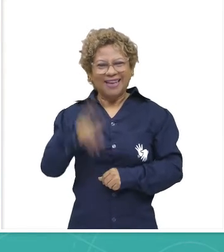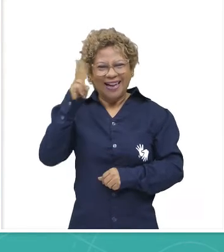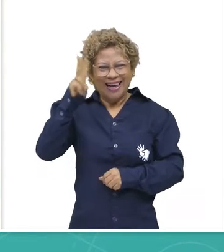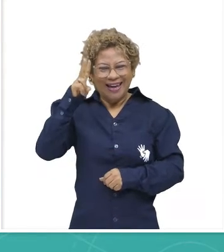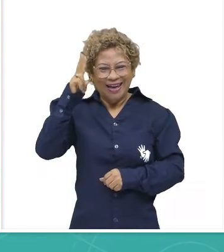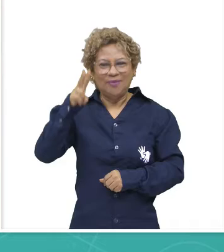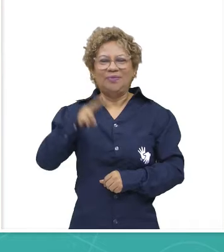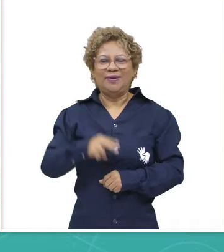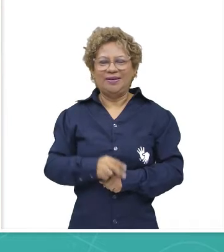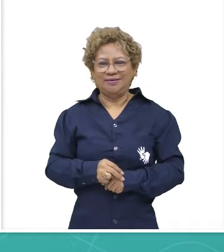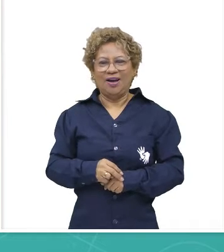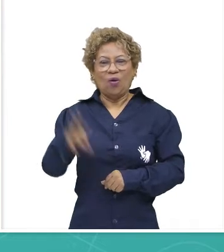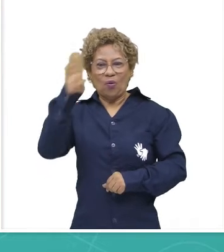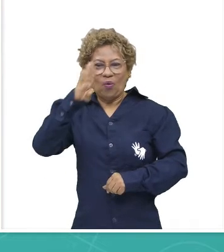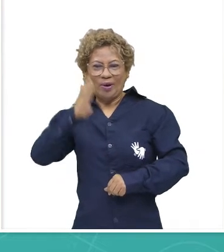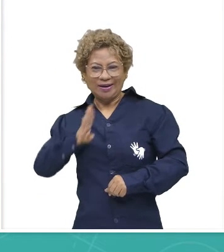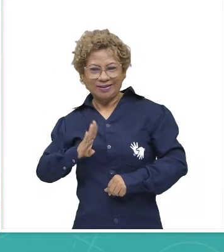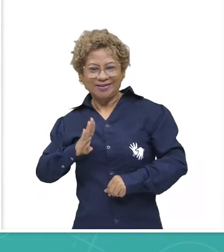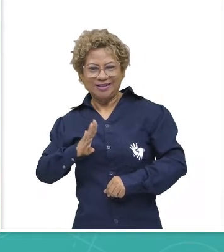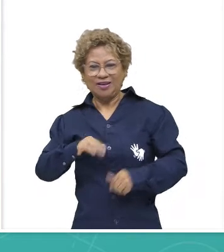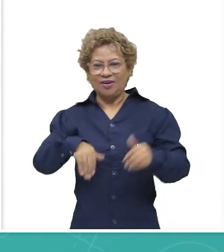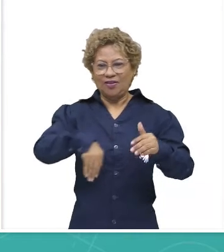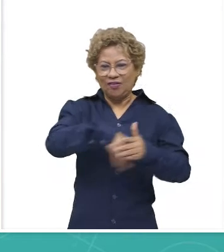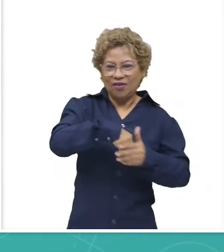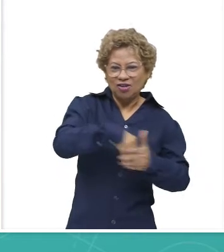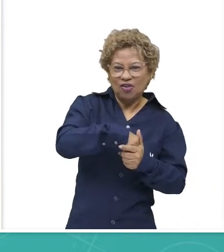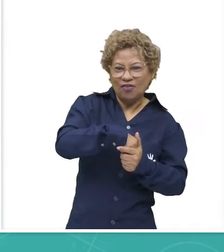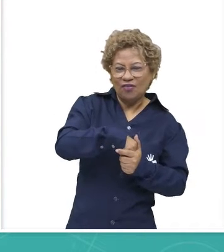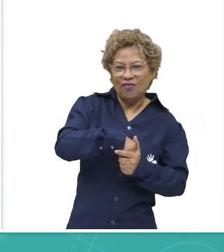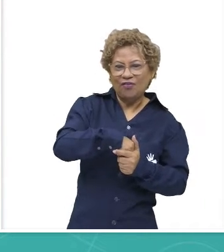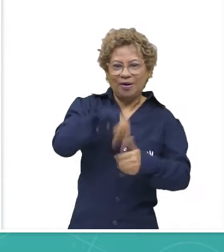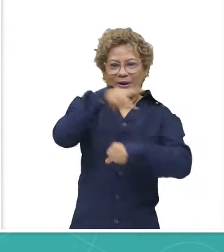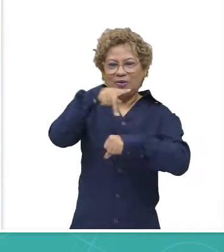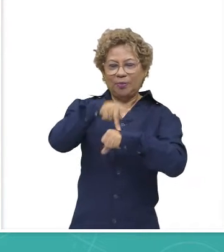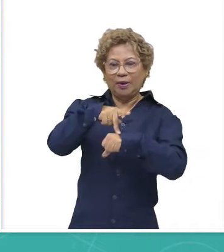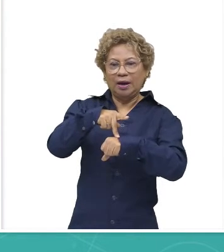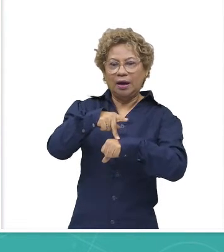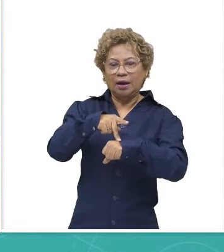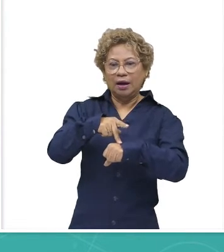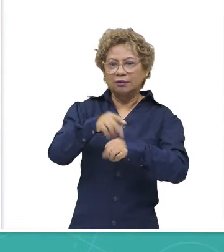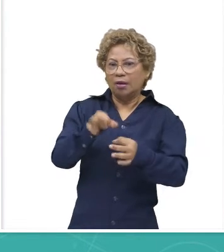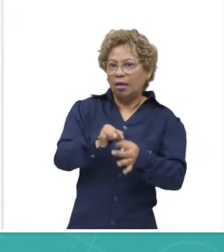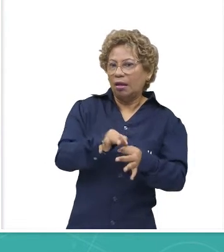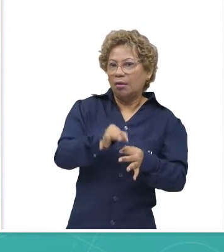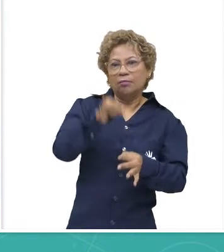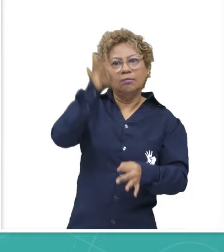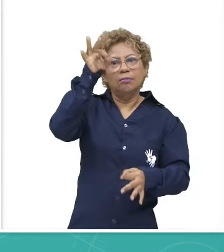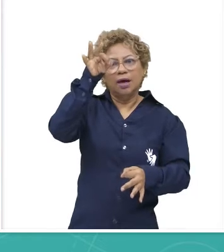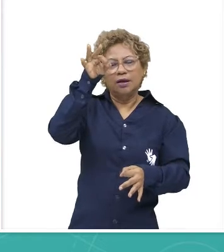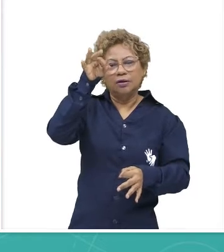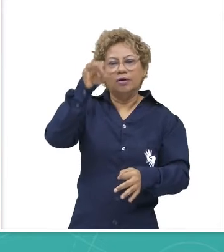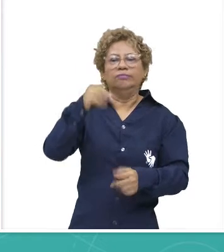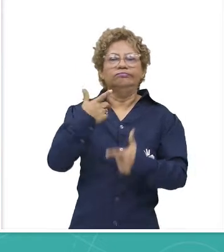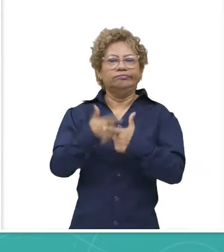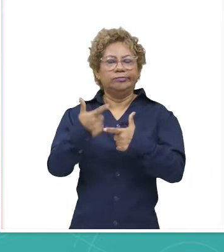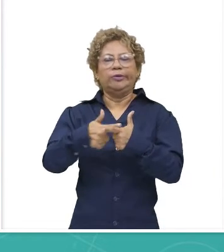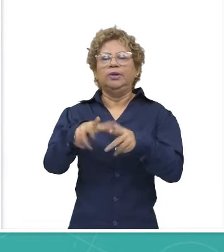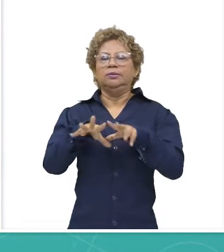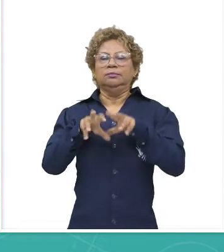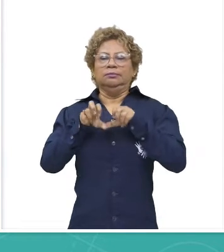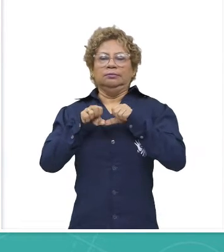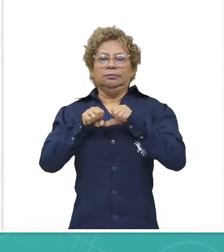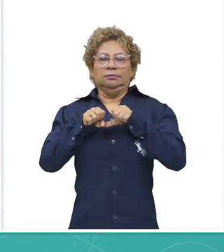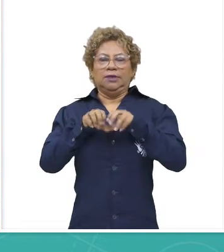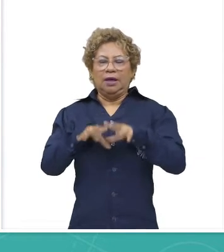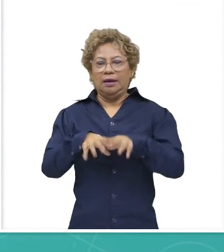cidade, em um país que é mais alto, o nível é mais alto, a altitude é maior, então a pressão é menor e